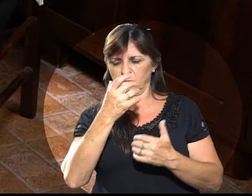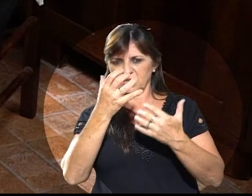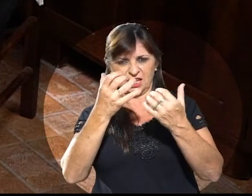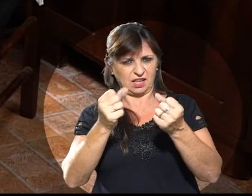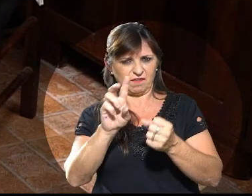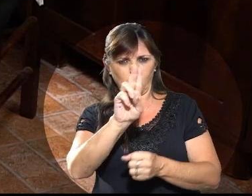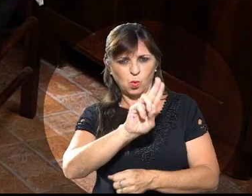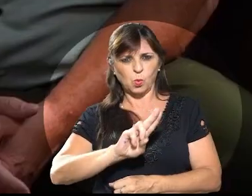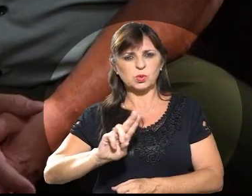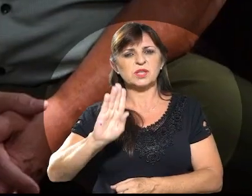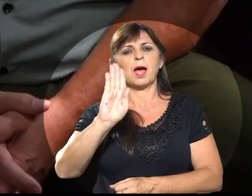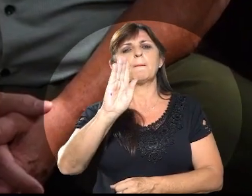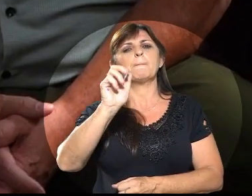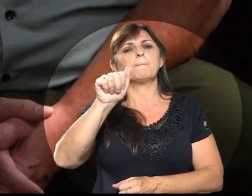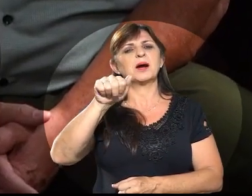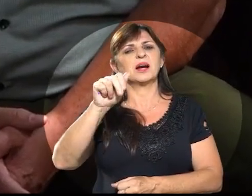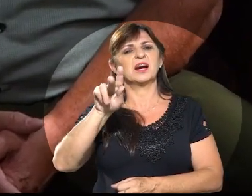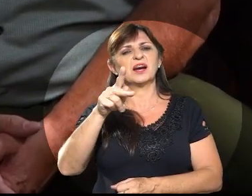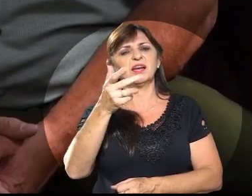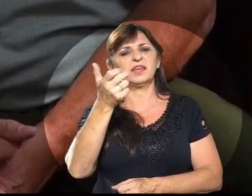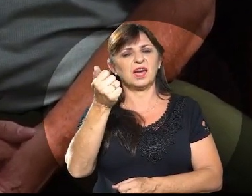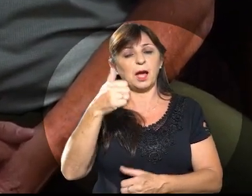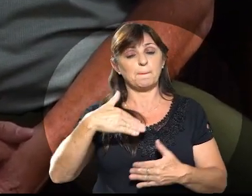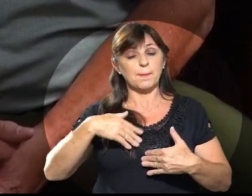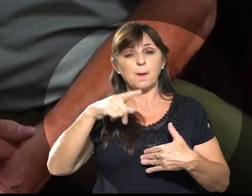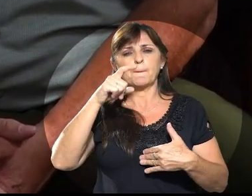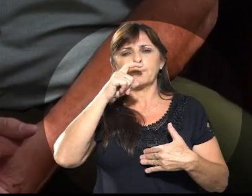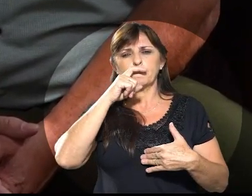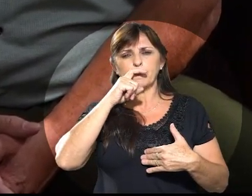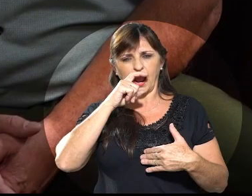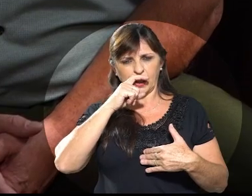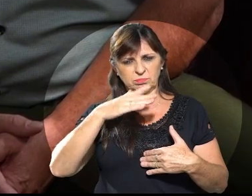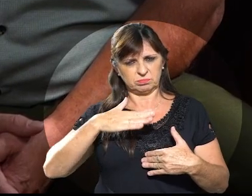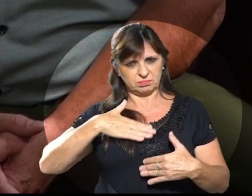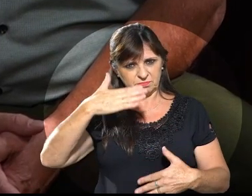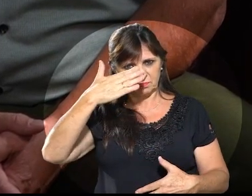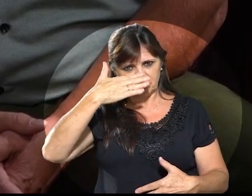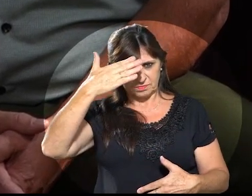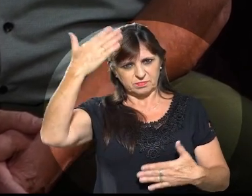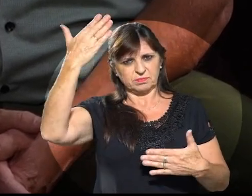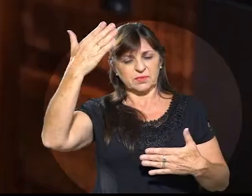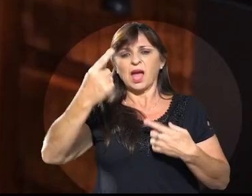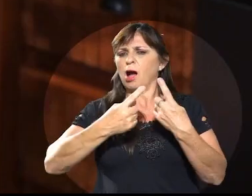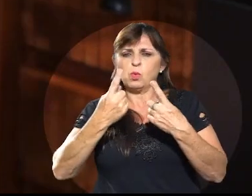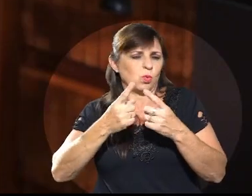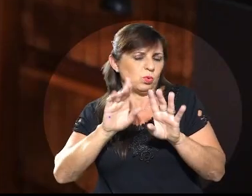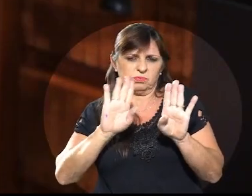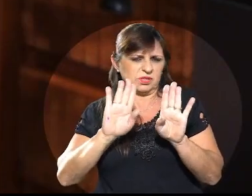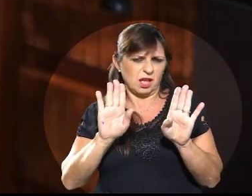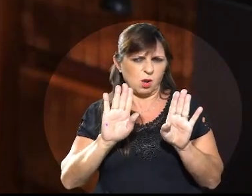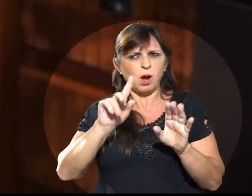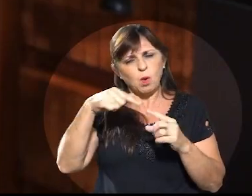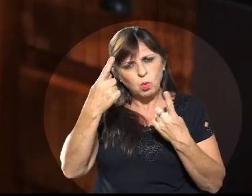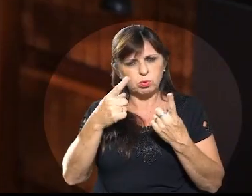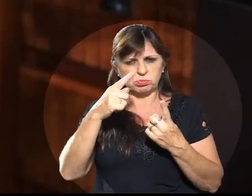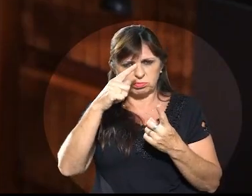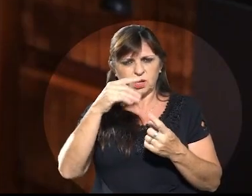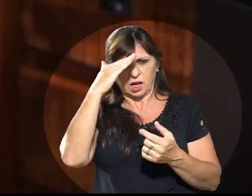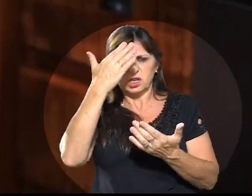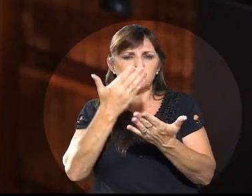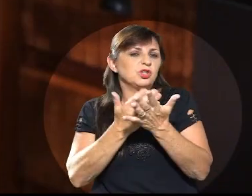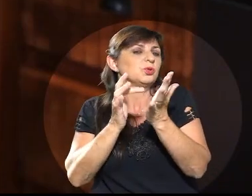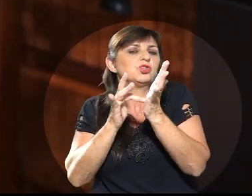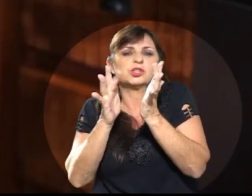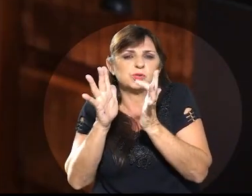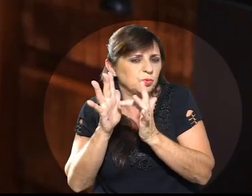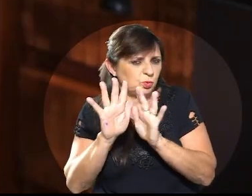verdade, era muçulmano. Mas existem árabes que não são, né? Que são cristãos, mas o meu pai era muçulmano.